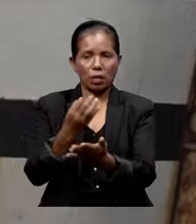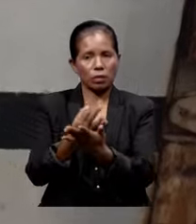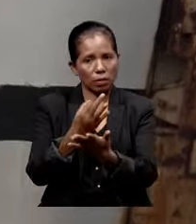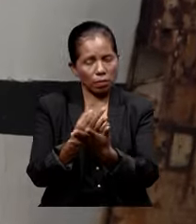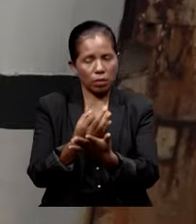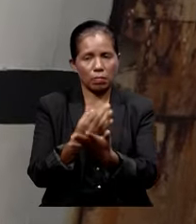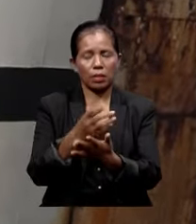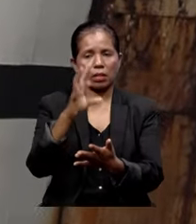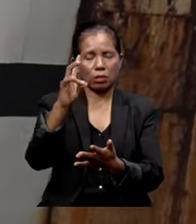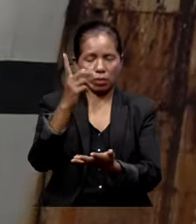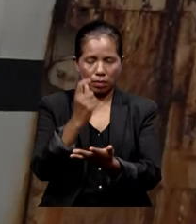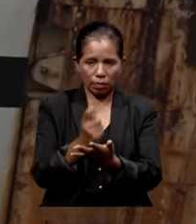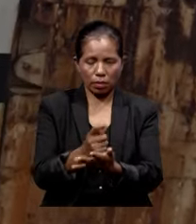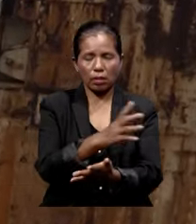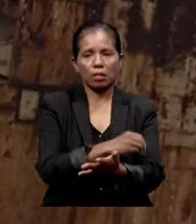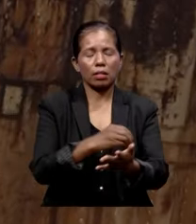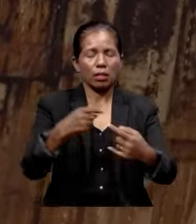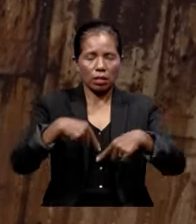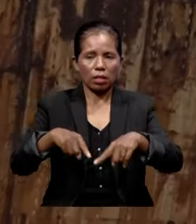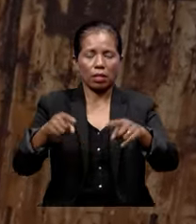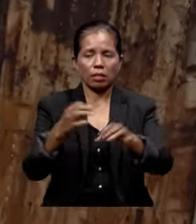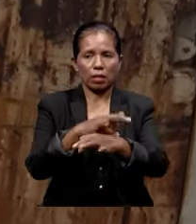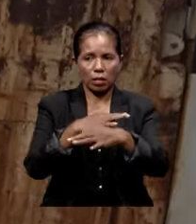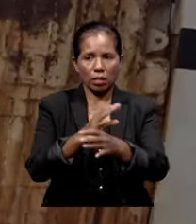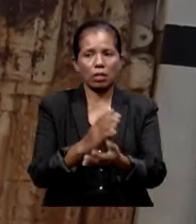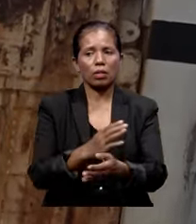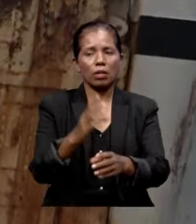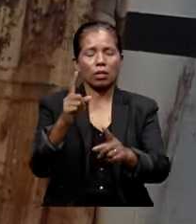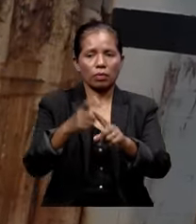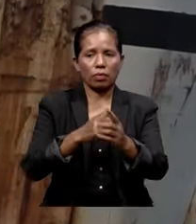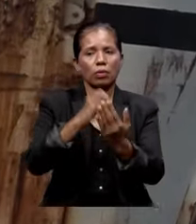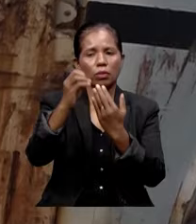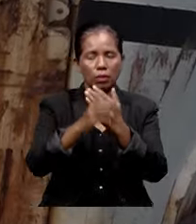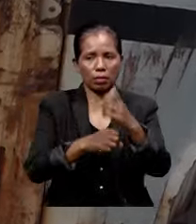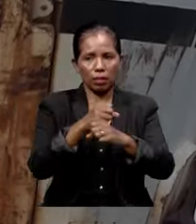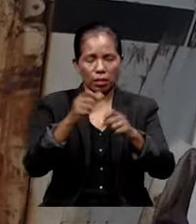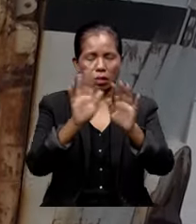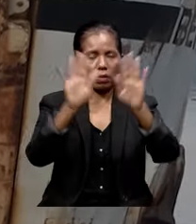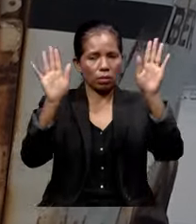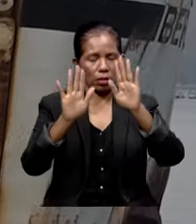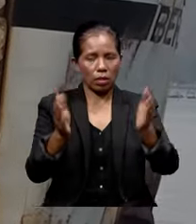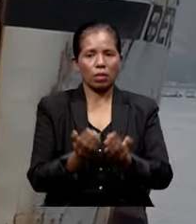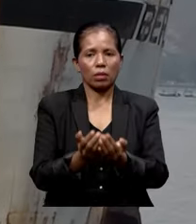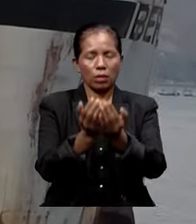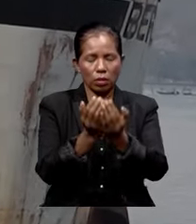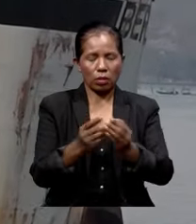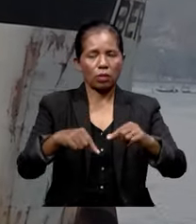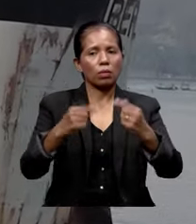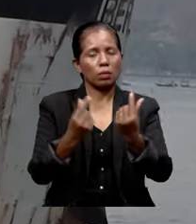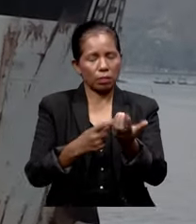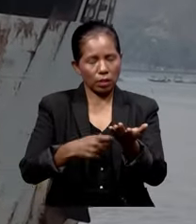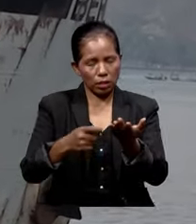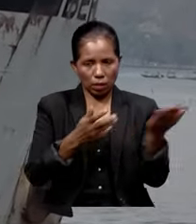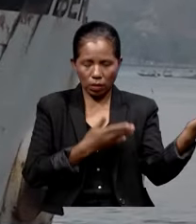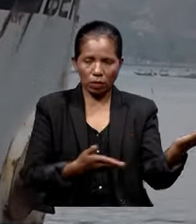mutu tokon hitu hodi halo manutensaun ba ro ahi nak Roma ni fula outubro tina ne no ia domingo finalize ne ro refere equipa tecnico sira hodi